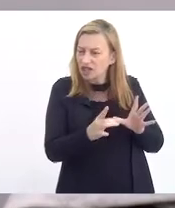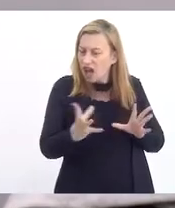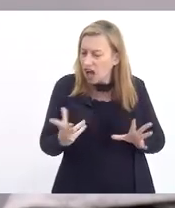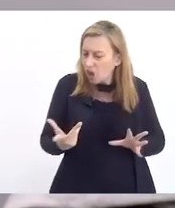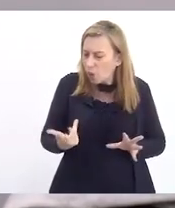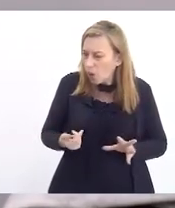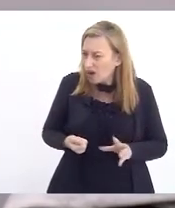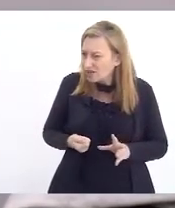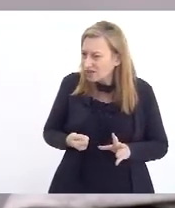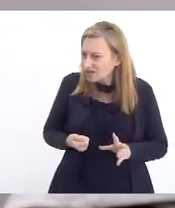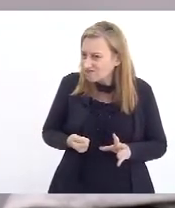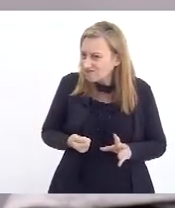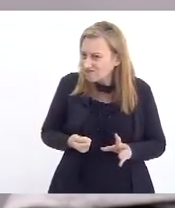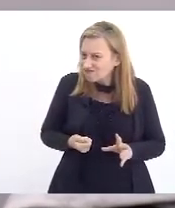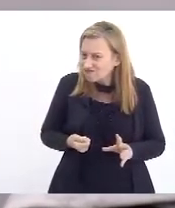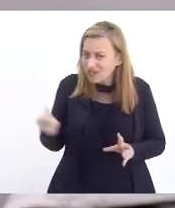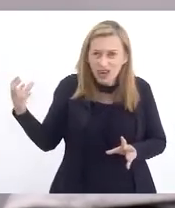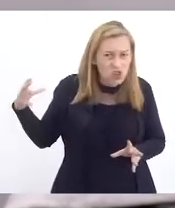qualificação